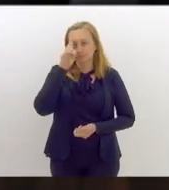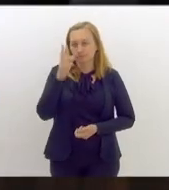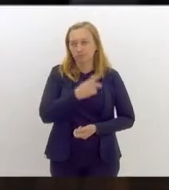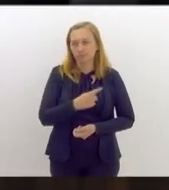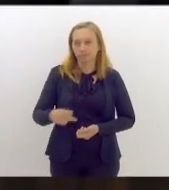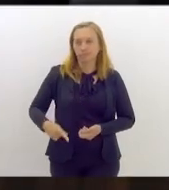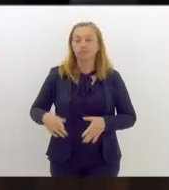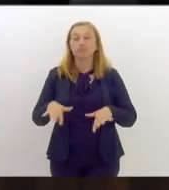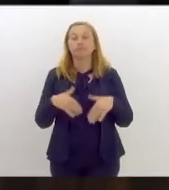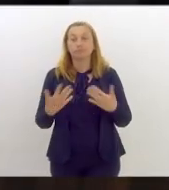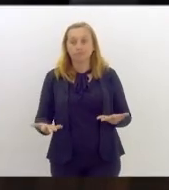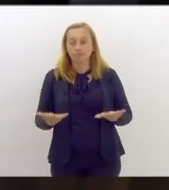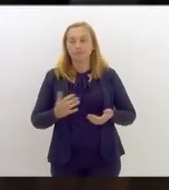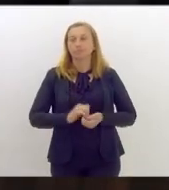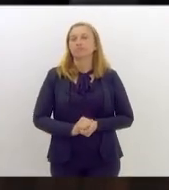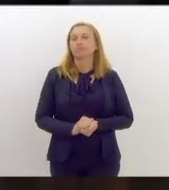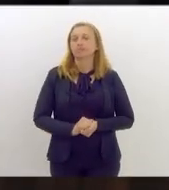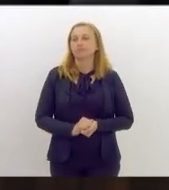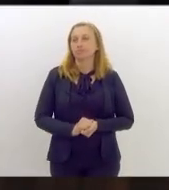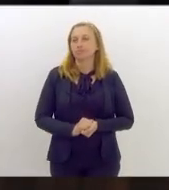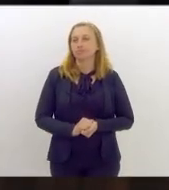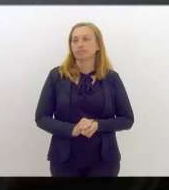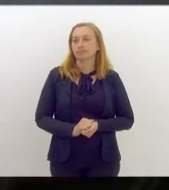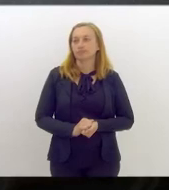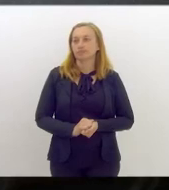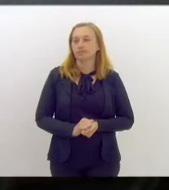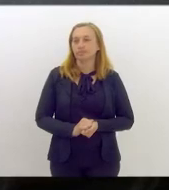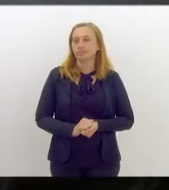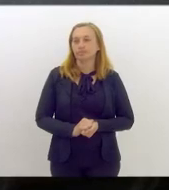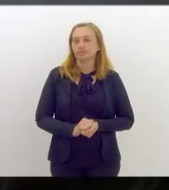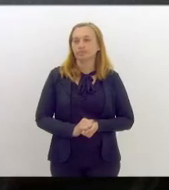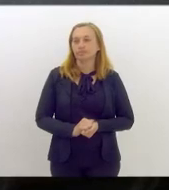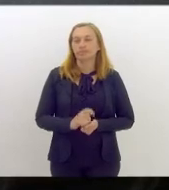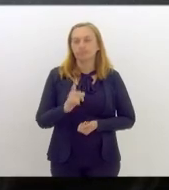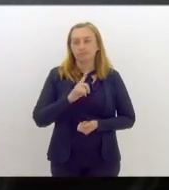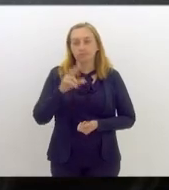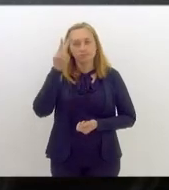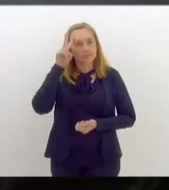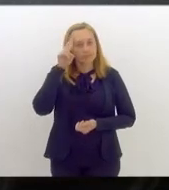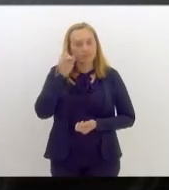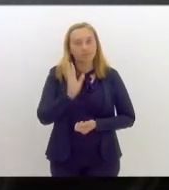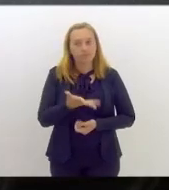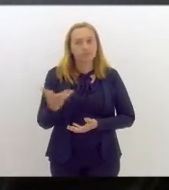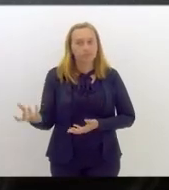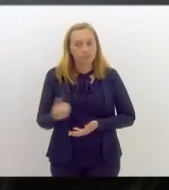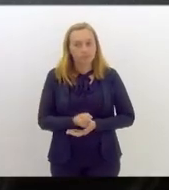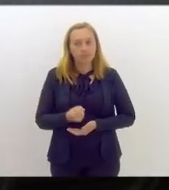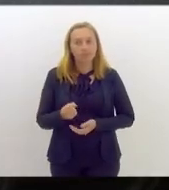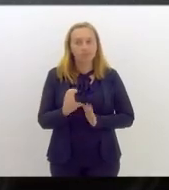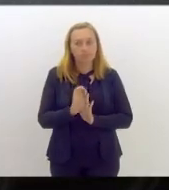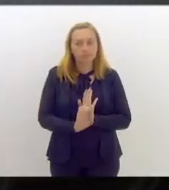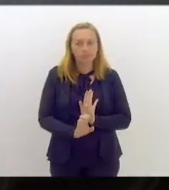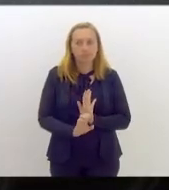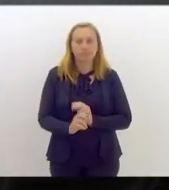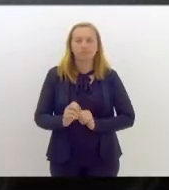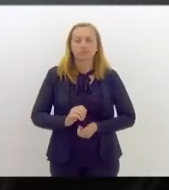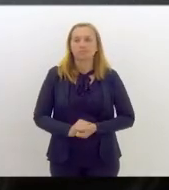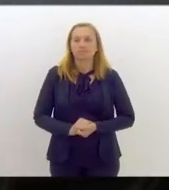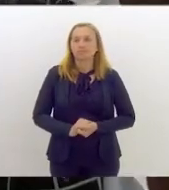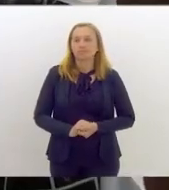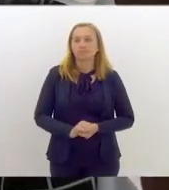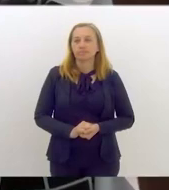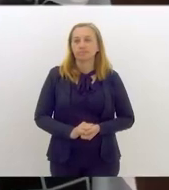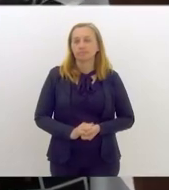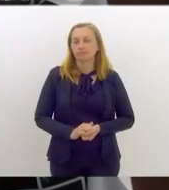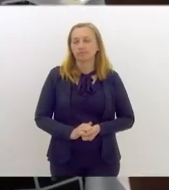Presidente, então, já que é isso... Tem segunda. Já recebeu a emenda? Acho que não,